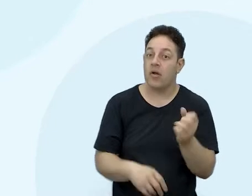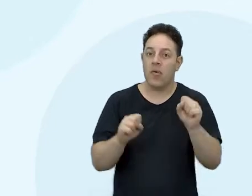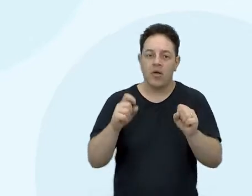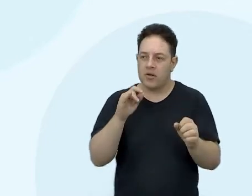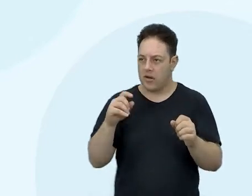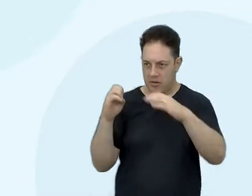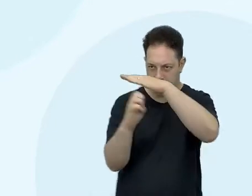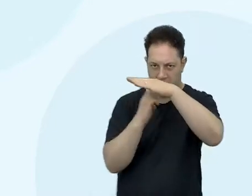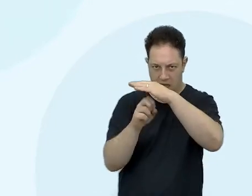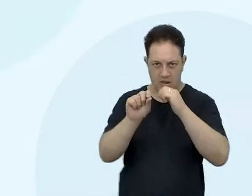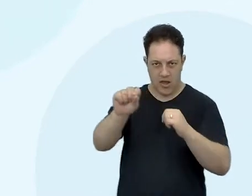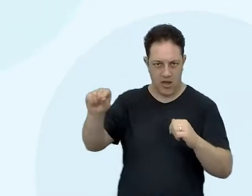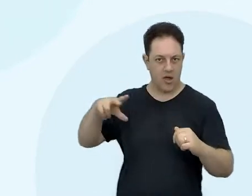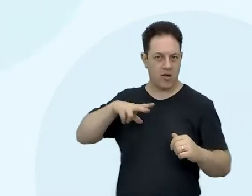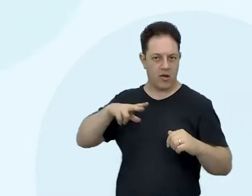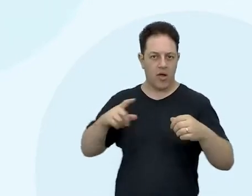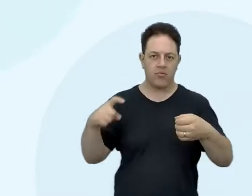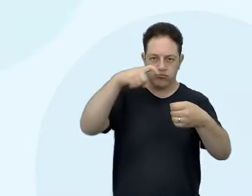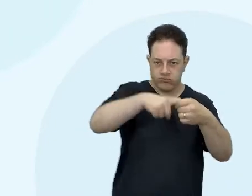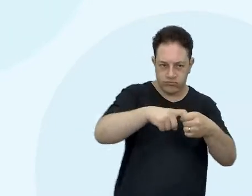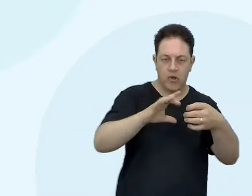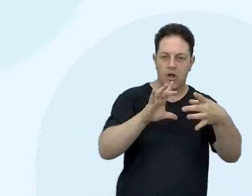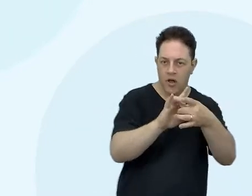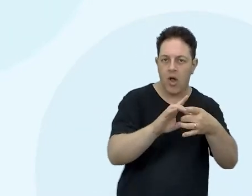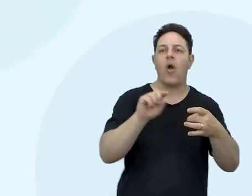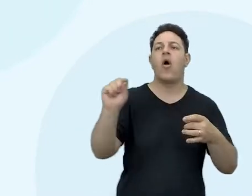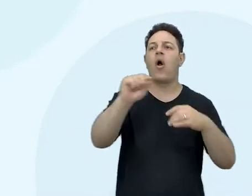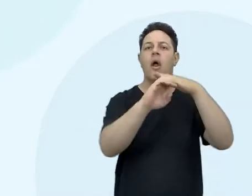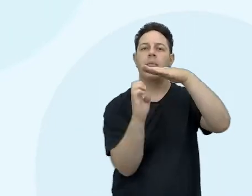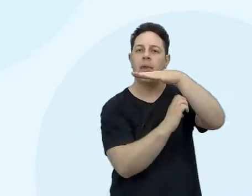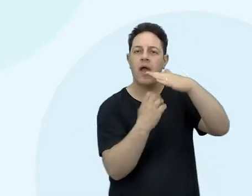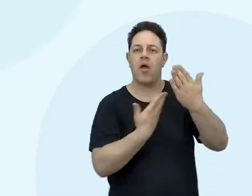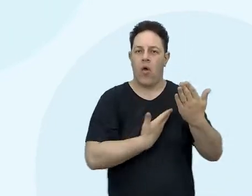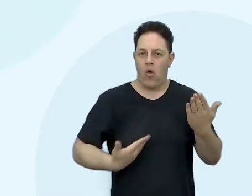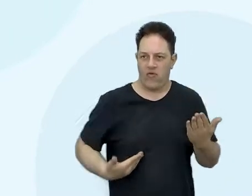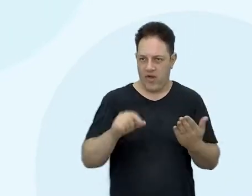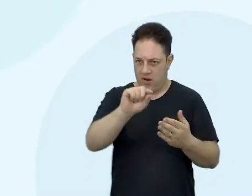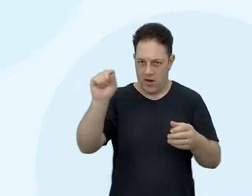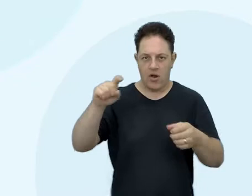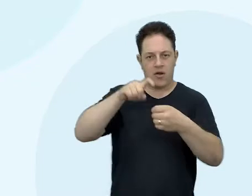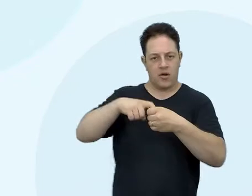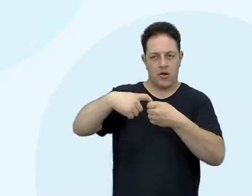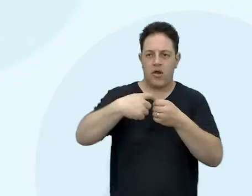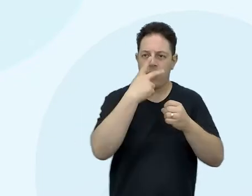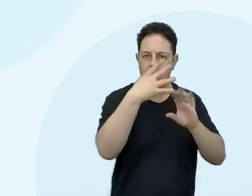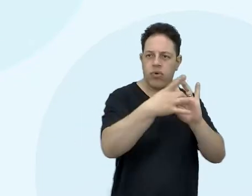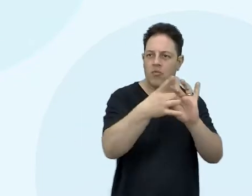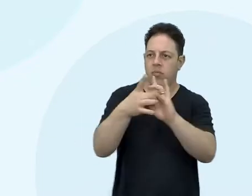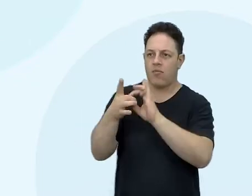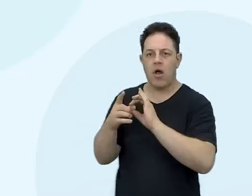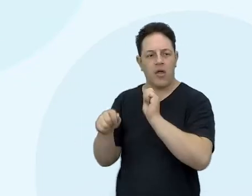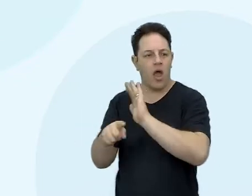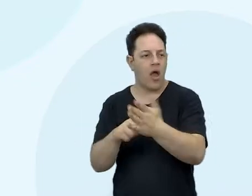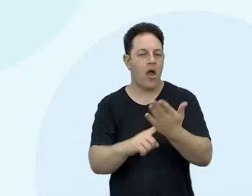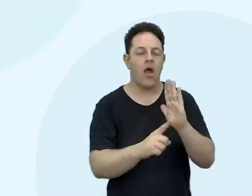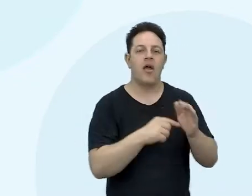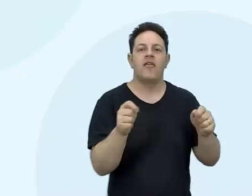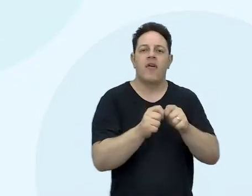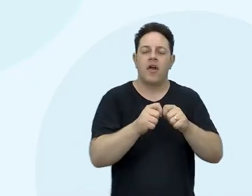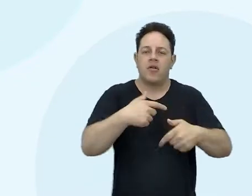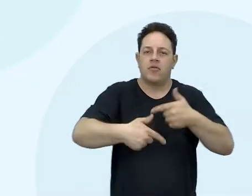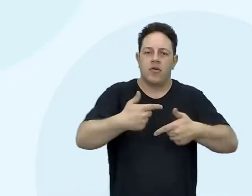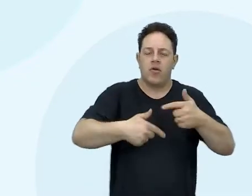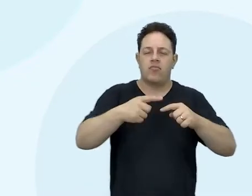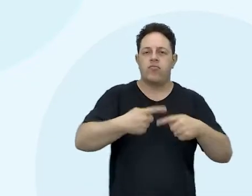privado, mais as empresas estatais, o governo, para a gente conseguir produzir aí eletricidade, tá certo? A população